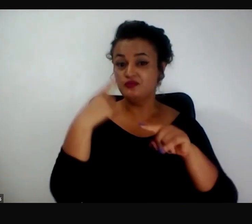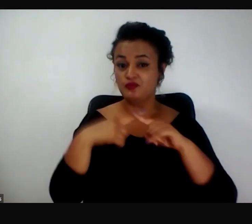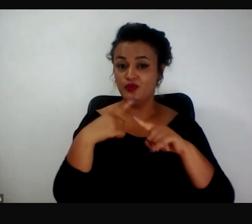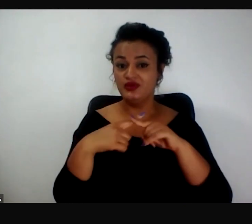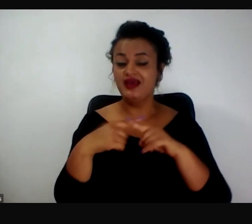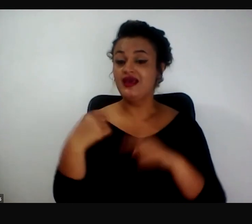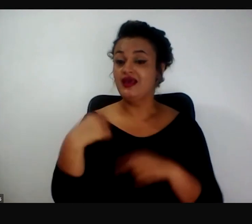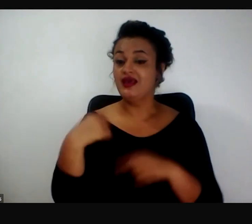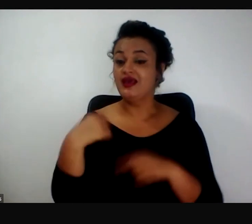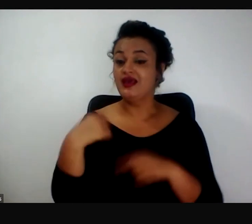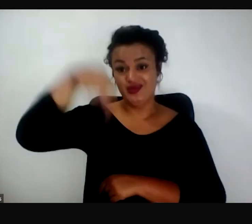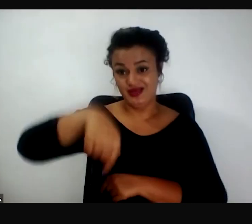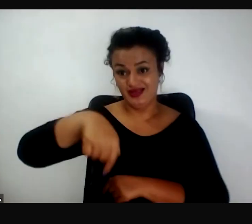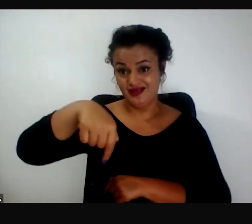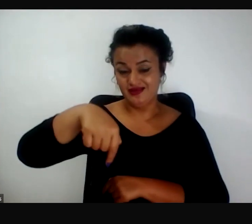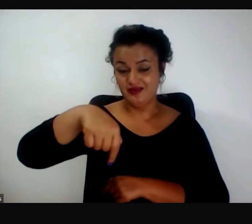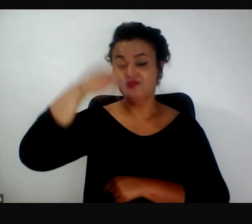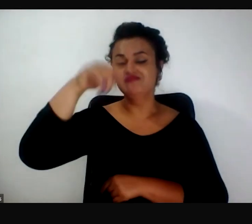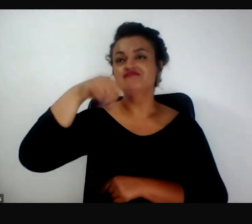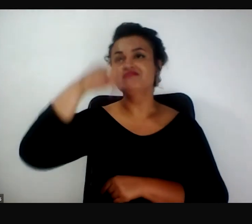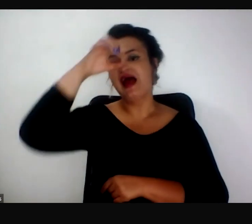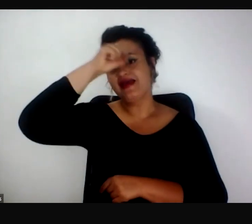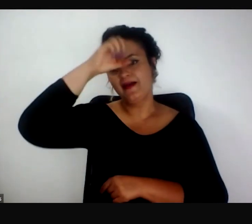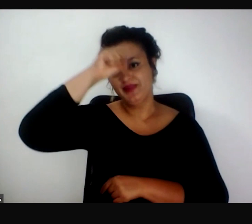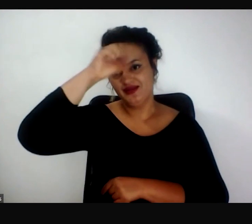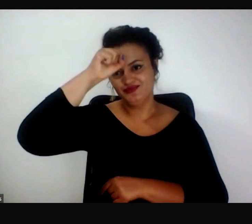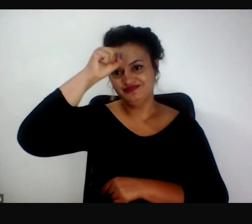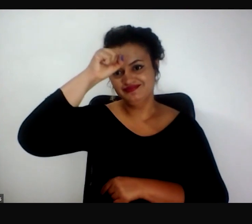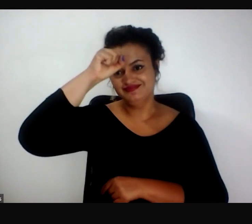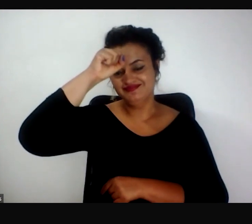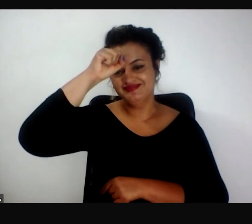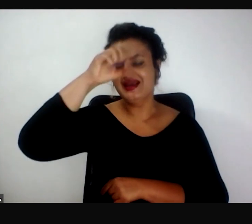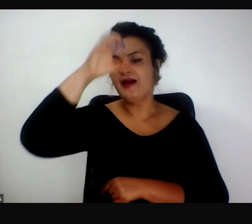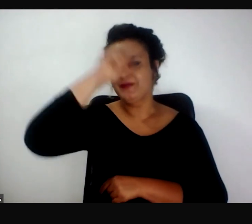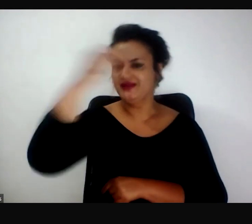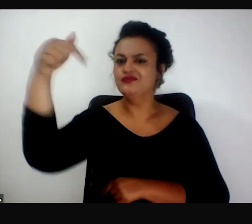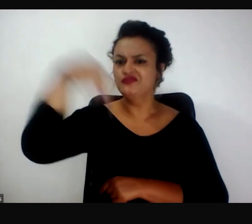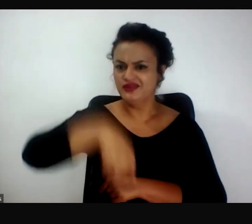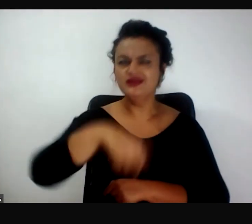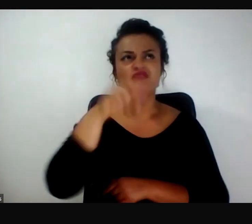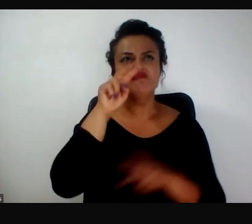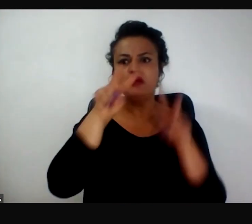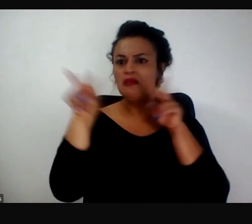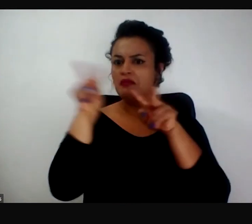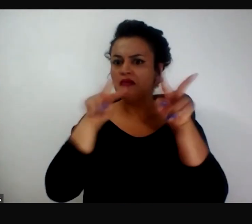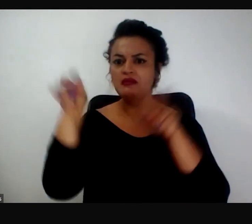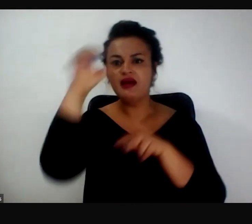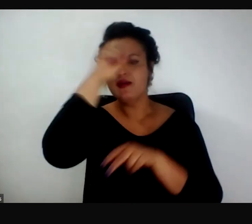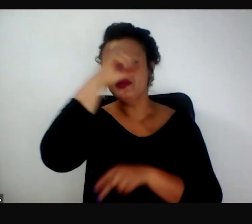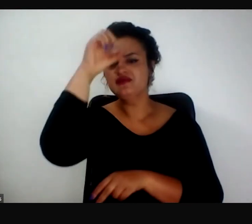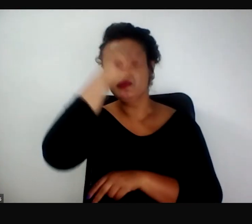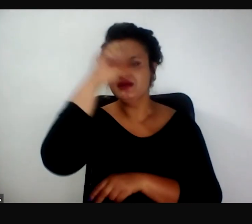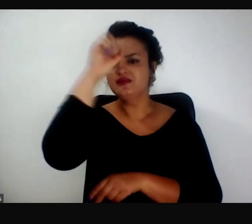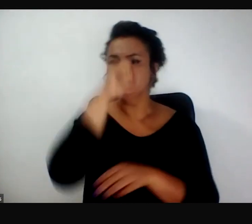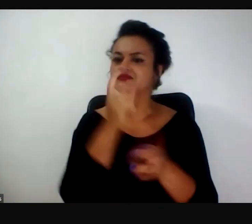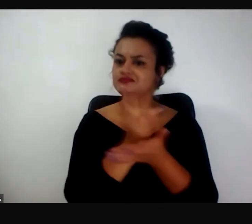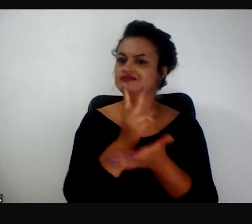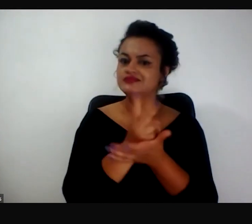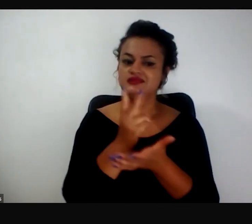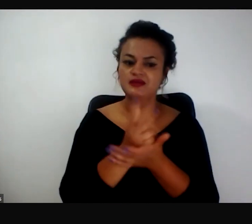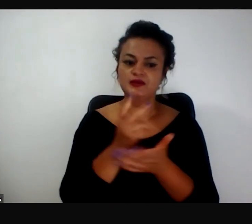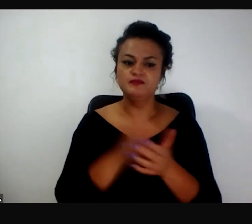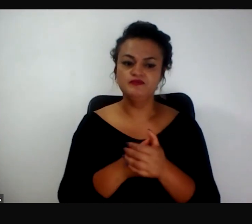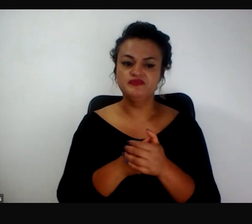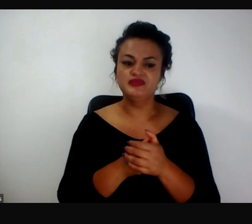venho ao Brasil venho aprender. Então estou aprendendo sempre, cada dia, desde que cheguei e